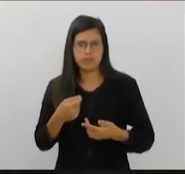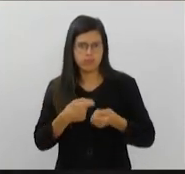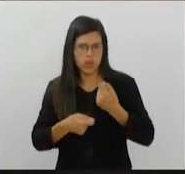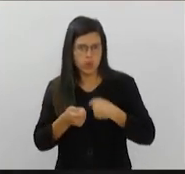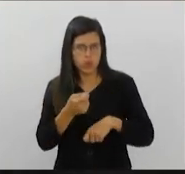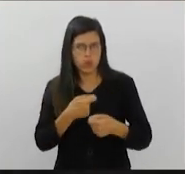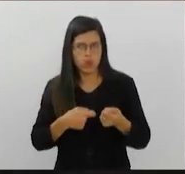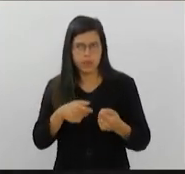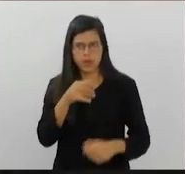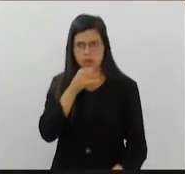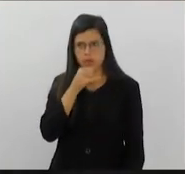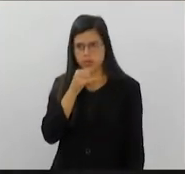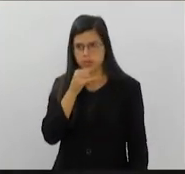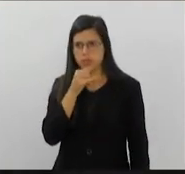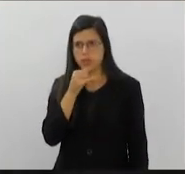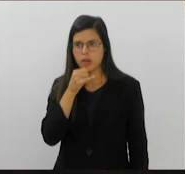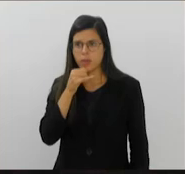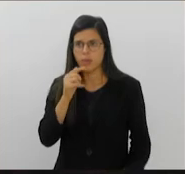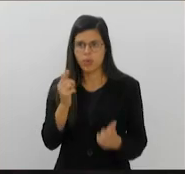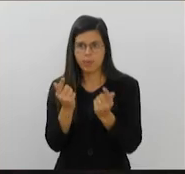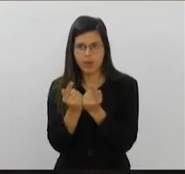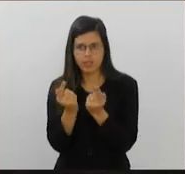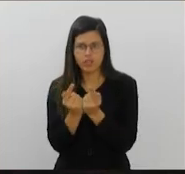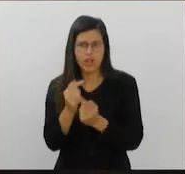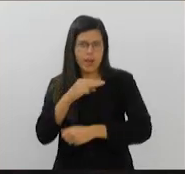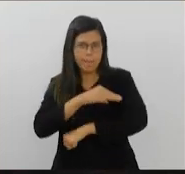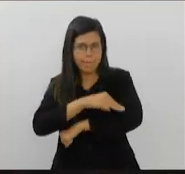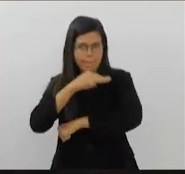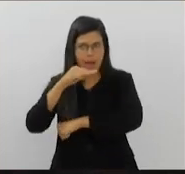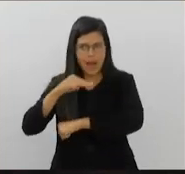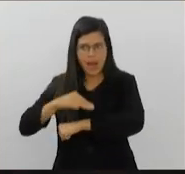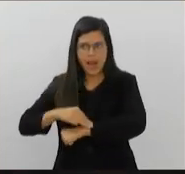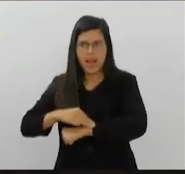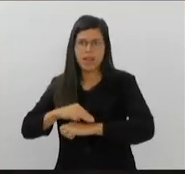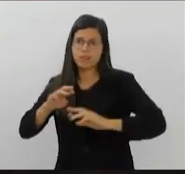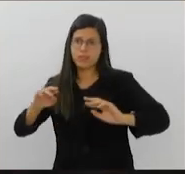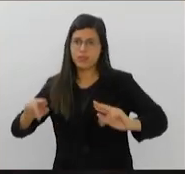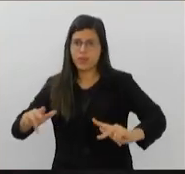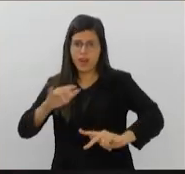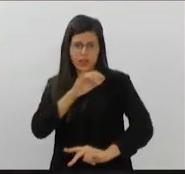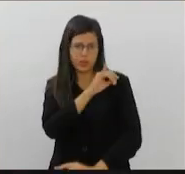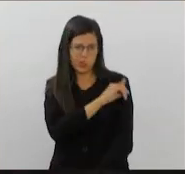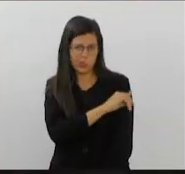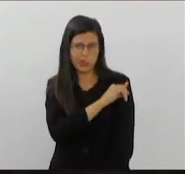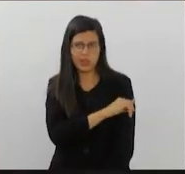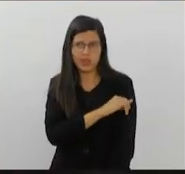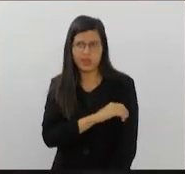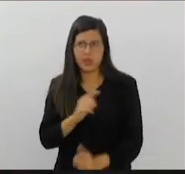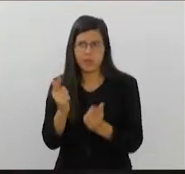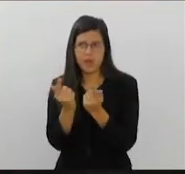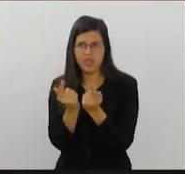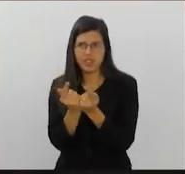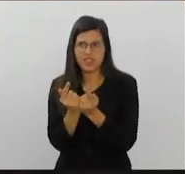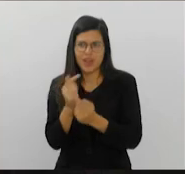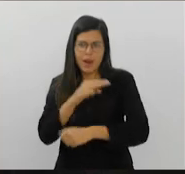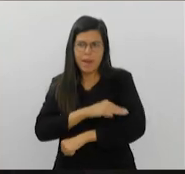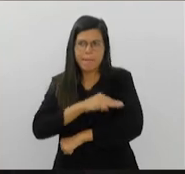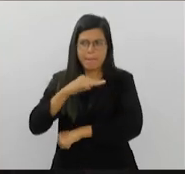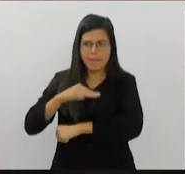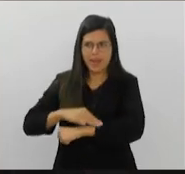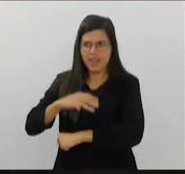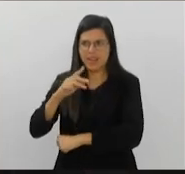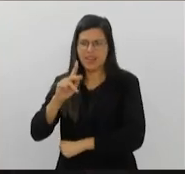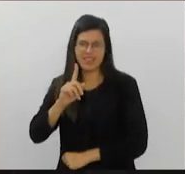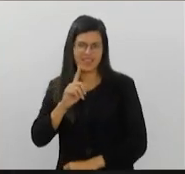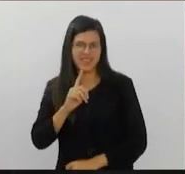por exemplo, de Magé, Macaé, totalmente diferente da do Rio de Janeiro. Magé, não vamos falar de Macaé. Magé.